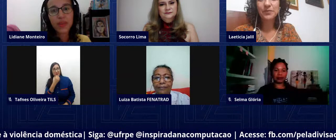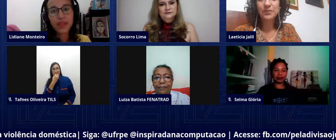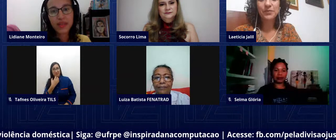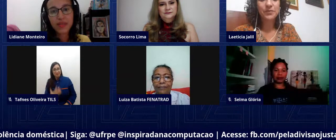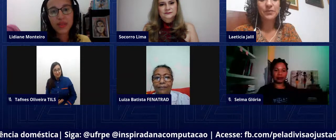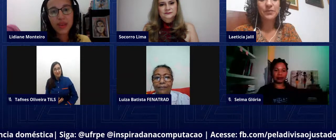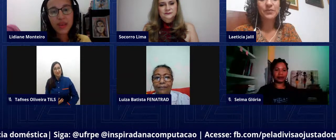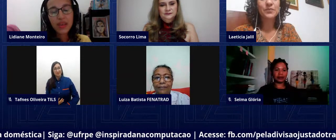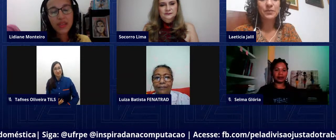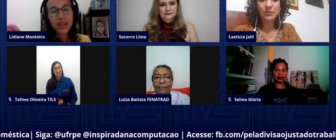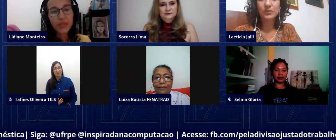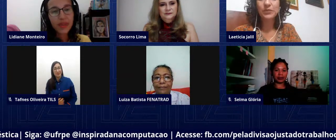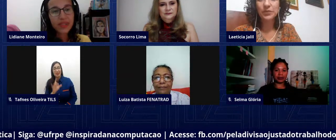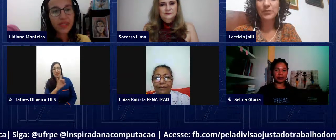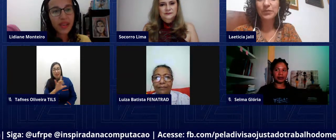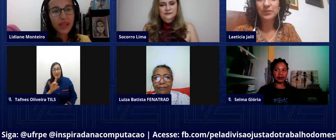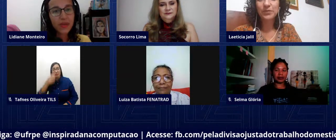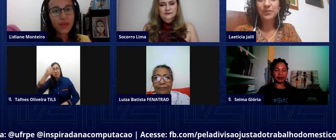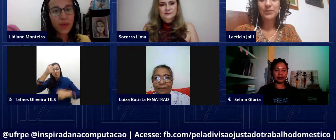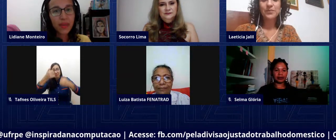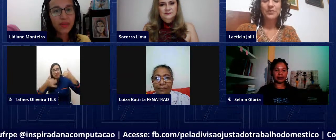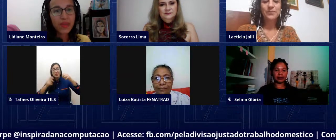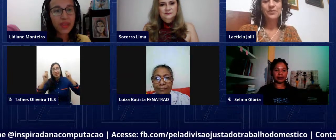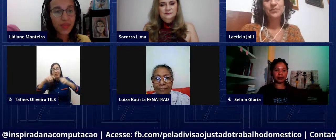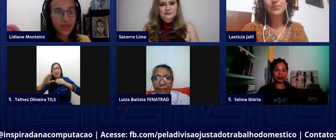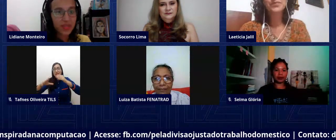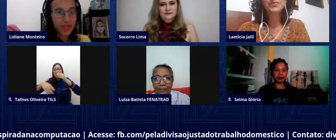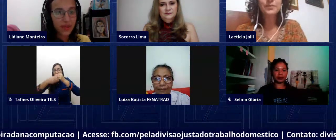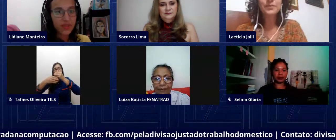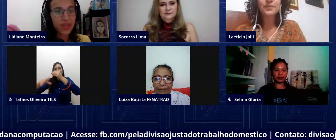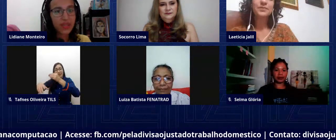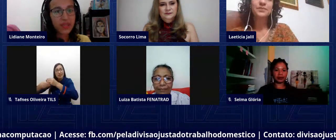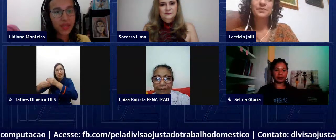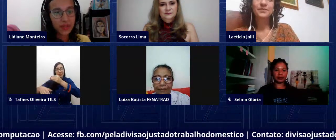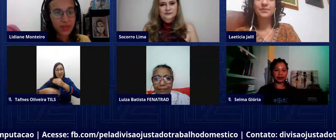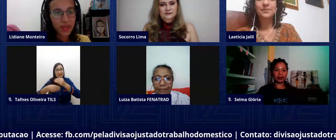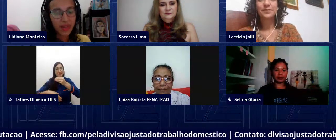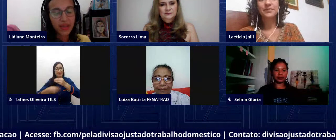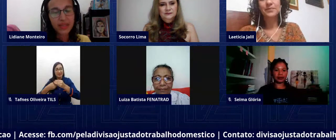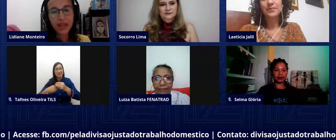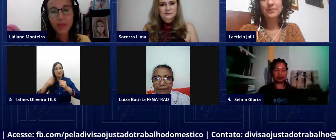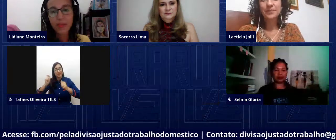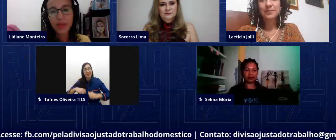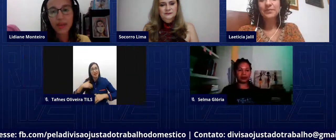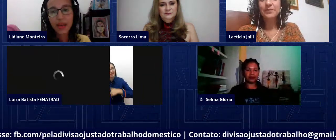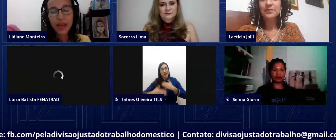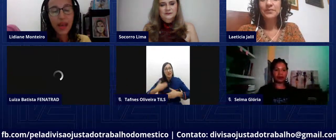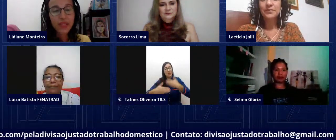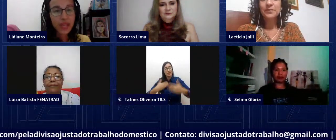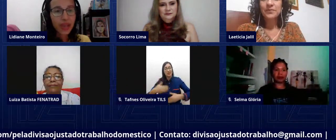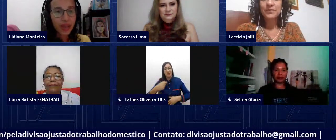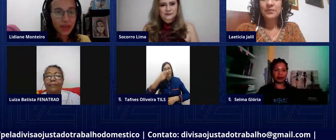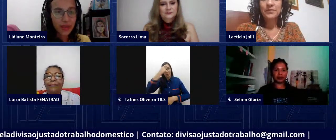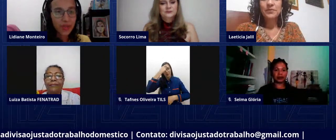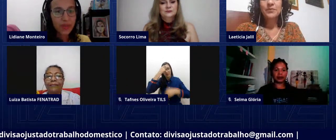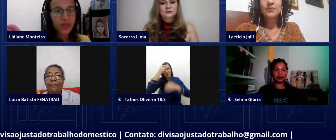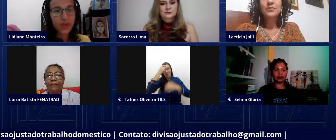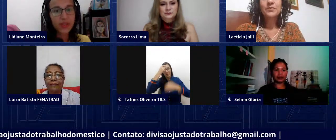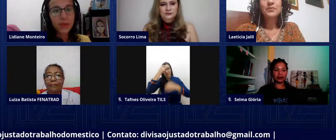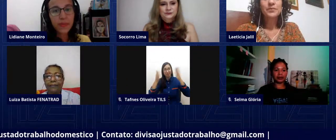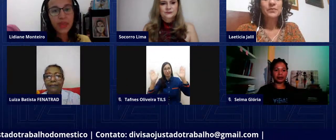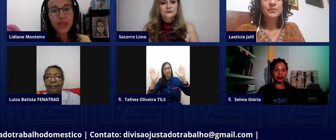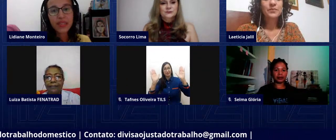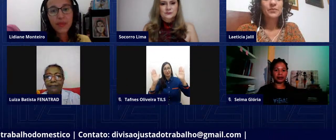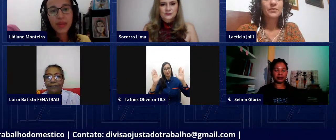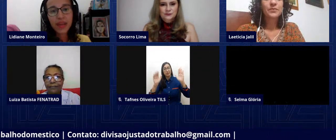se complementando e traz para a gente aí um momento, né, de avançar na consciência, de ajudar essa campanha a chegar em outras